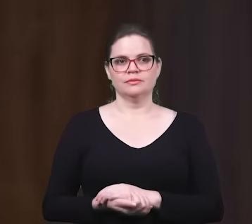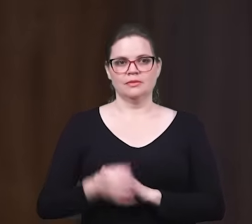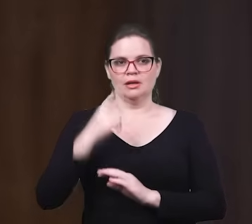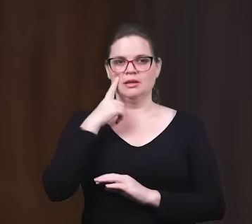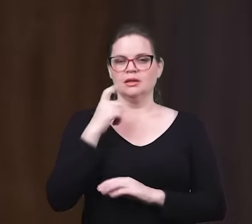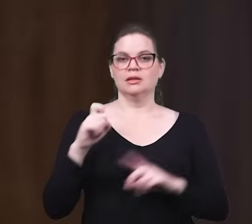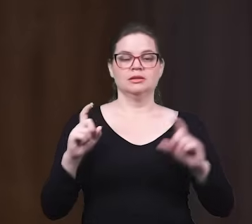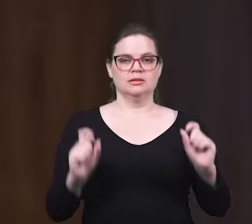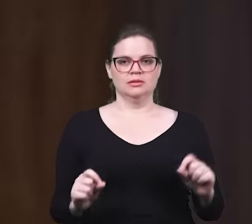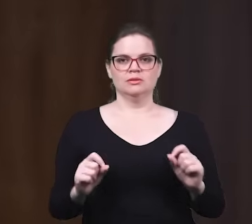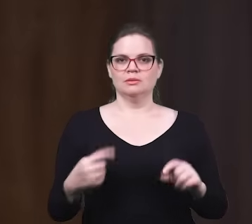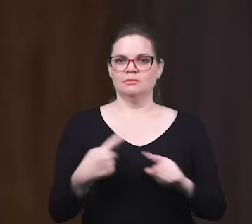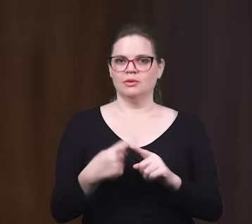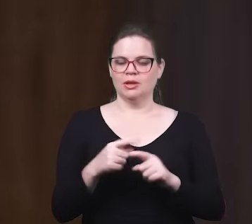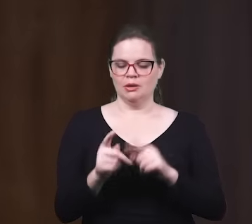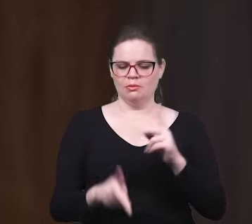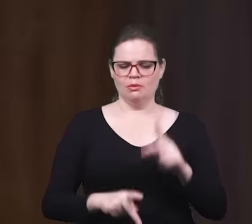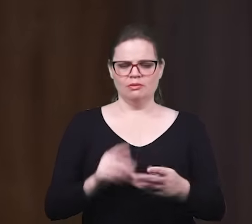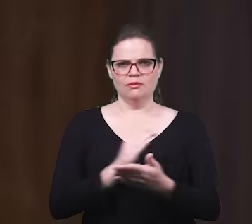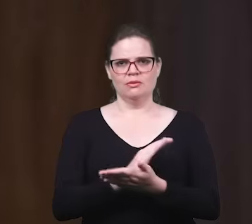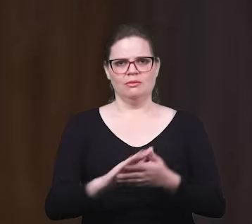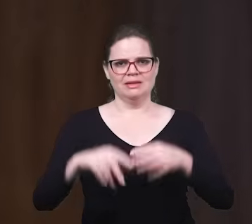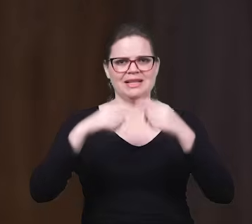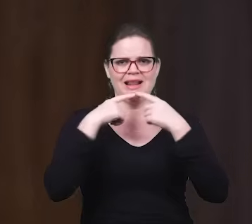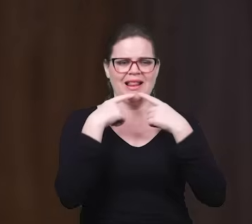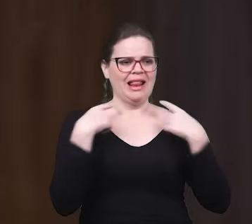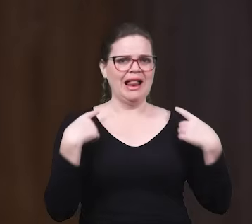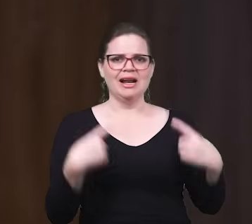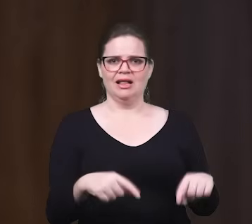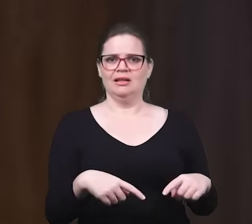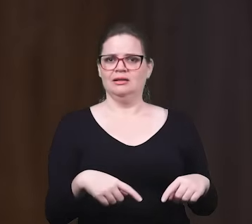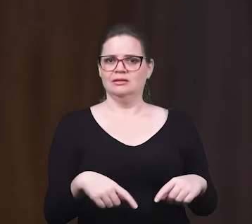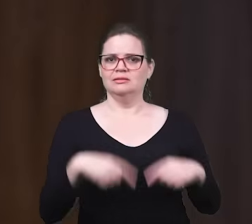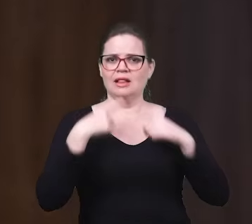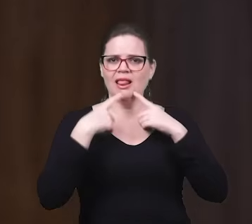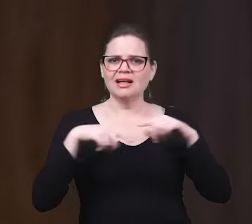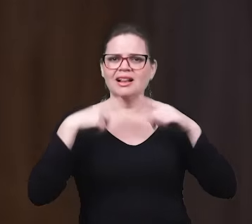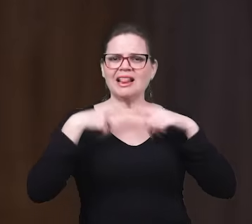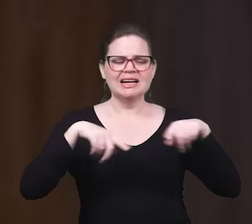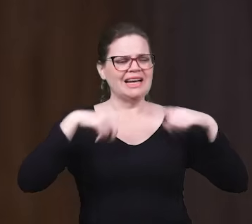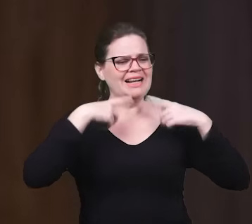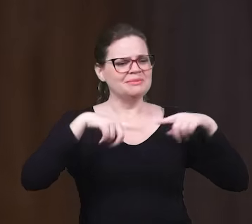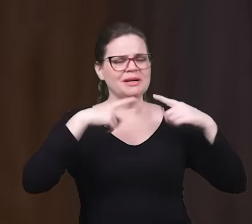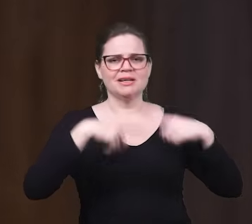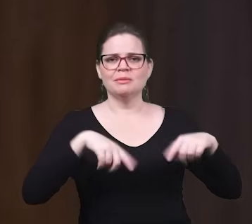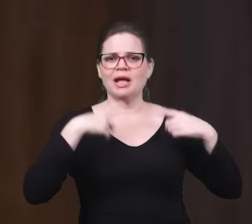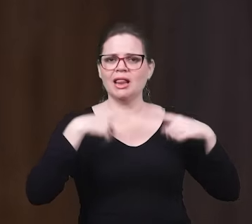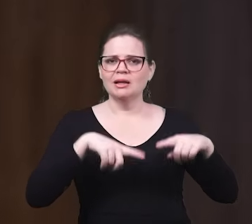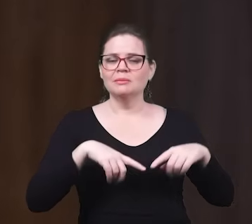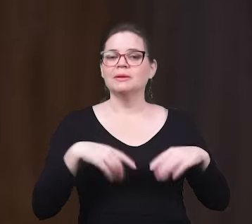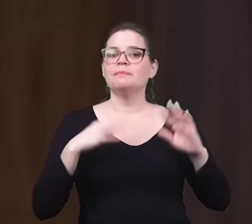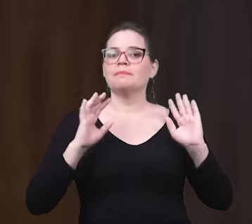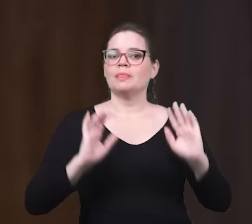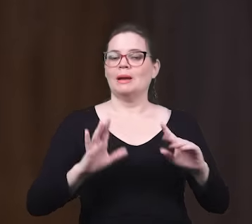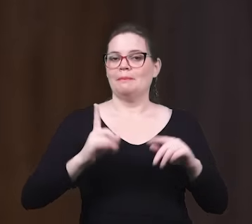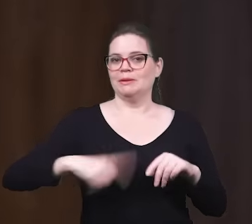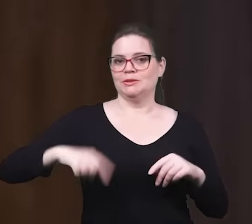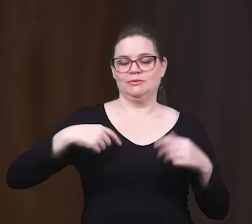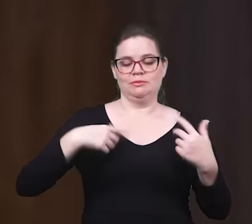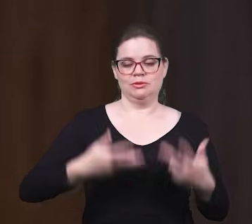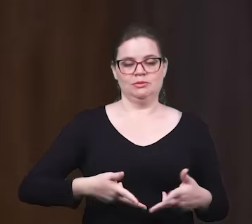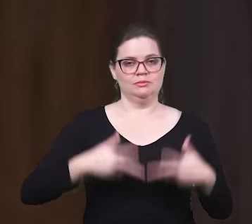começa a reclamar, a murmurar, não é verdade? E nós vamos ver aqui que